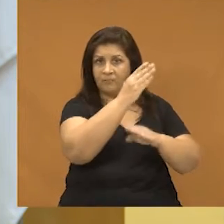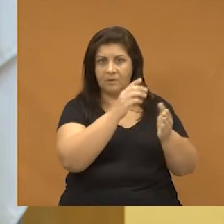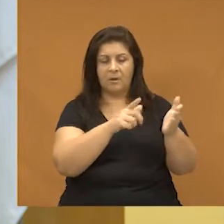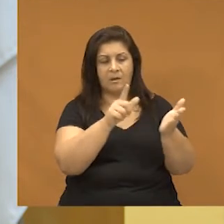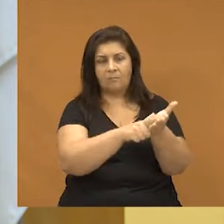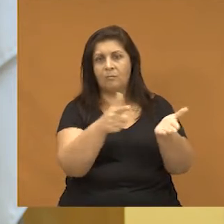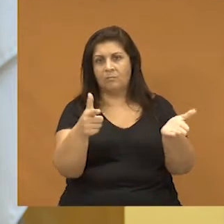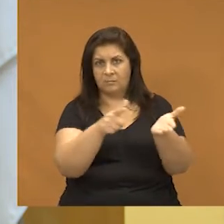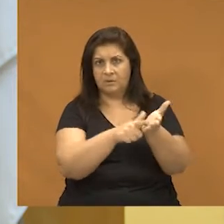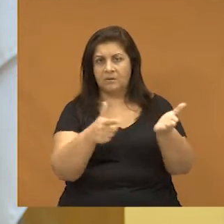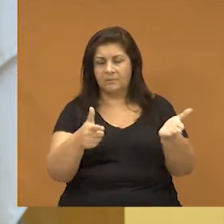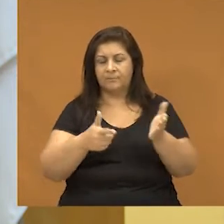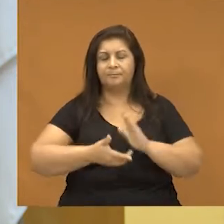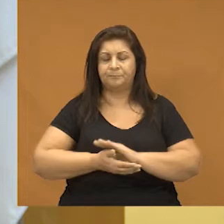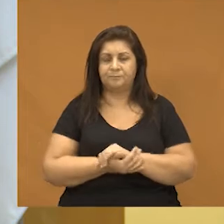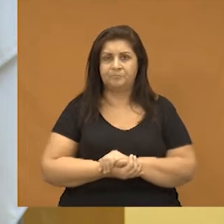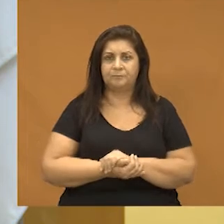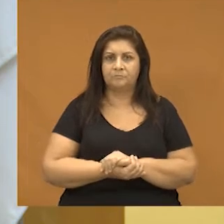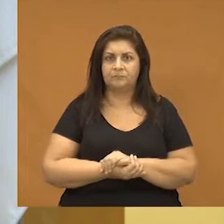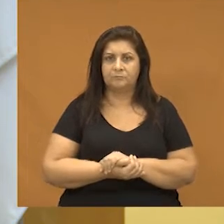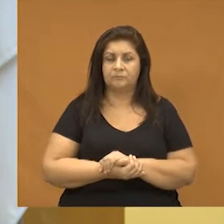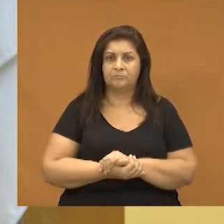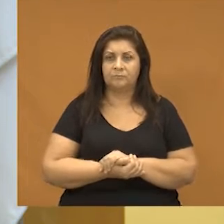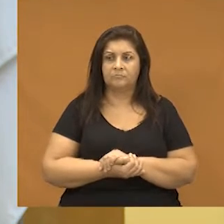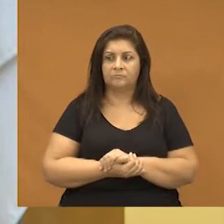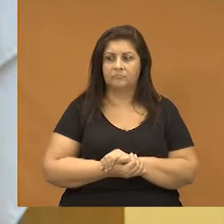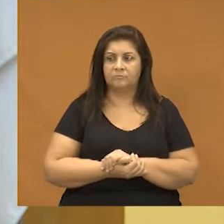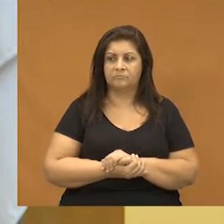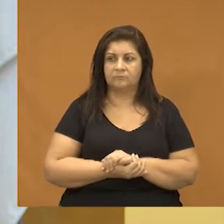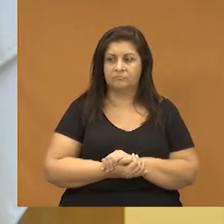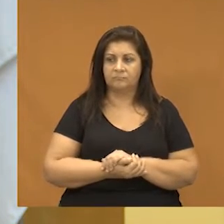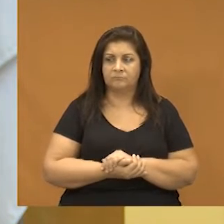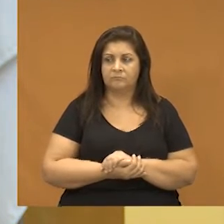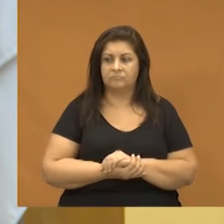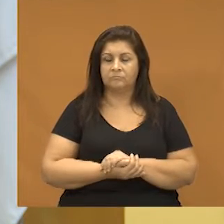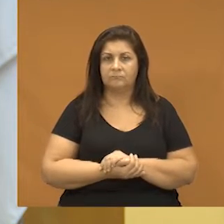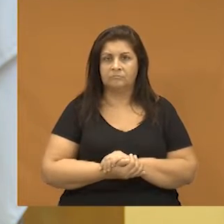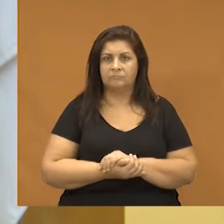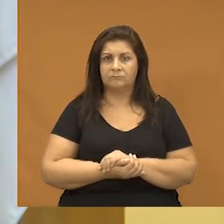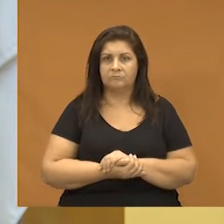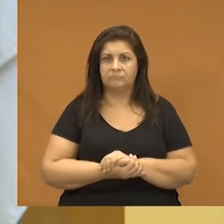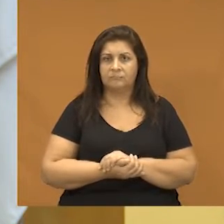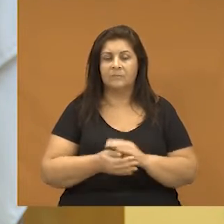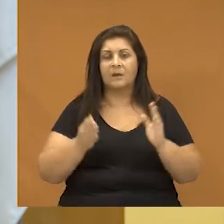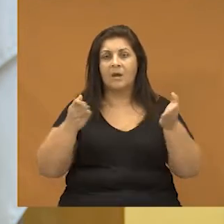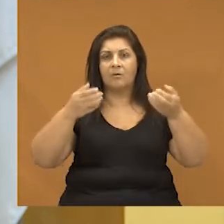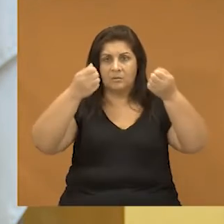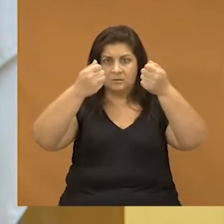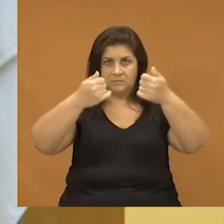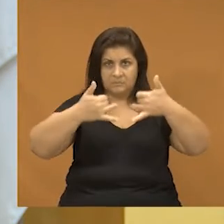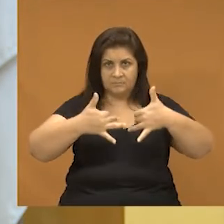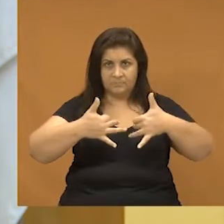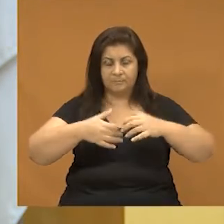publicação, revogada as disposições em contrário. Agora vamos ler a justificativa.